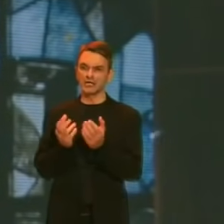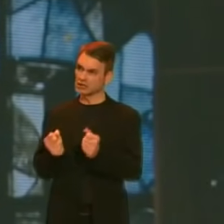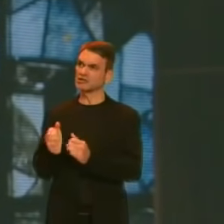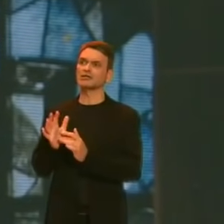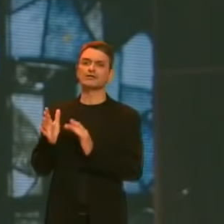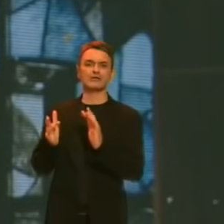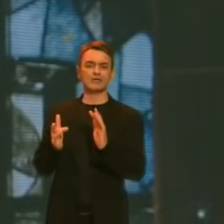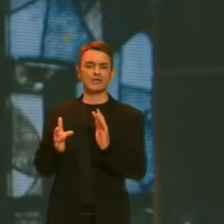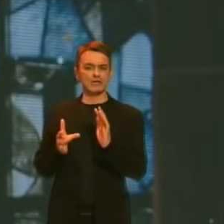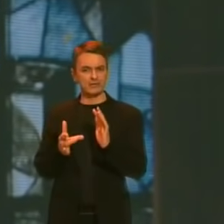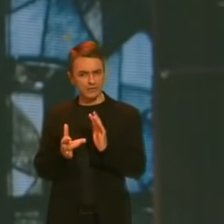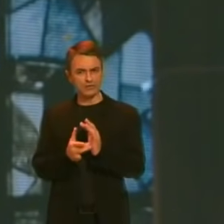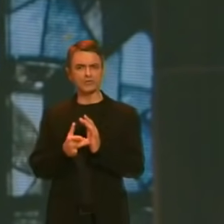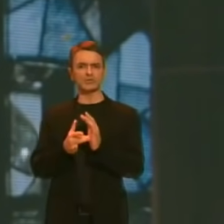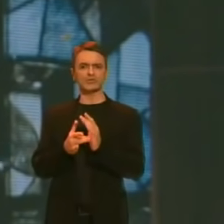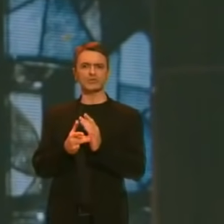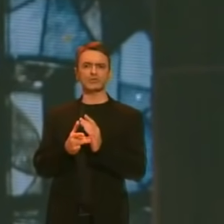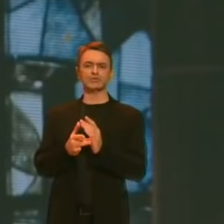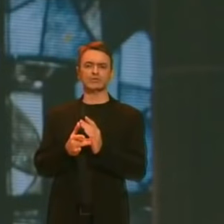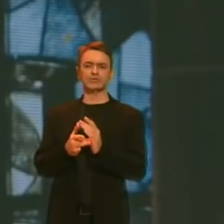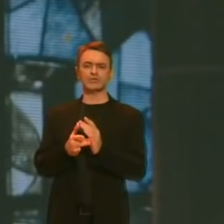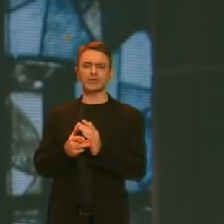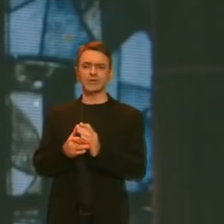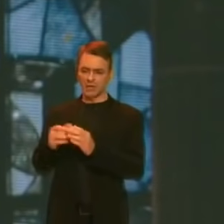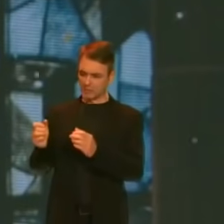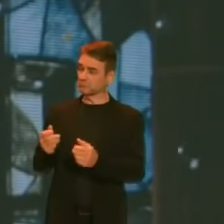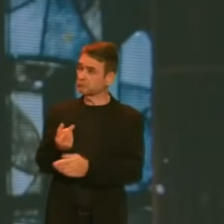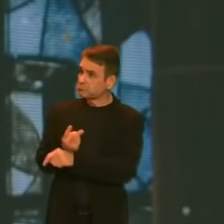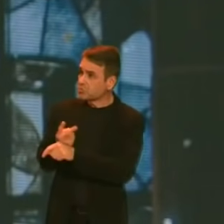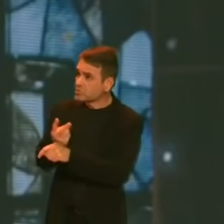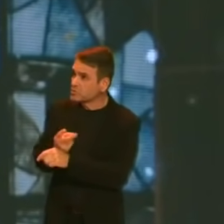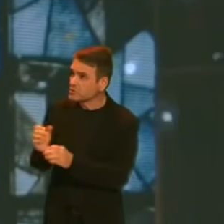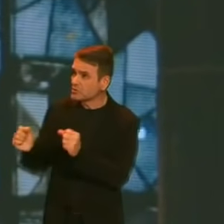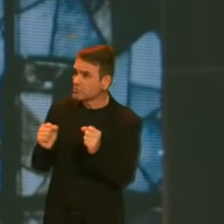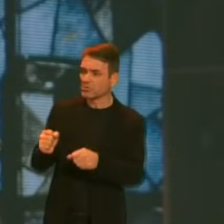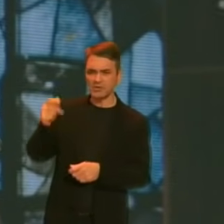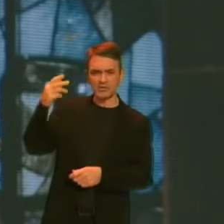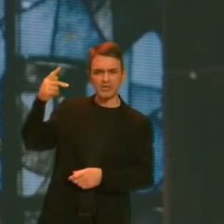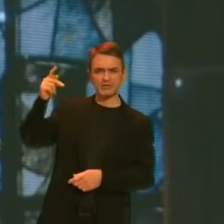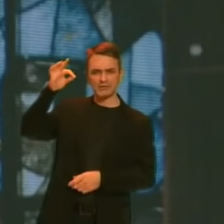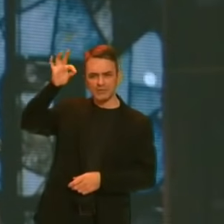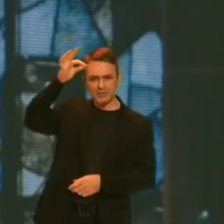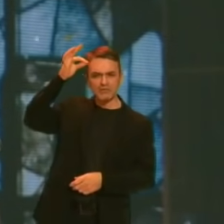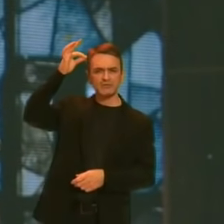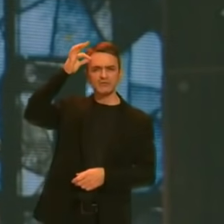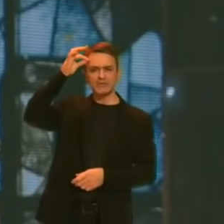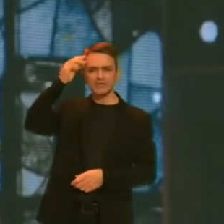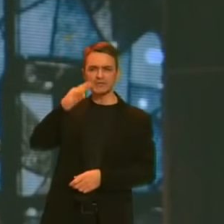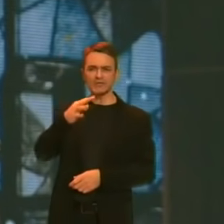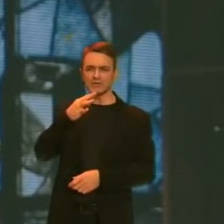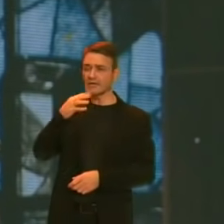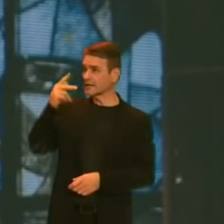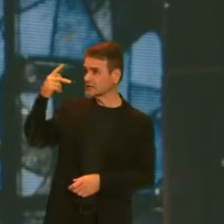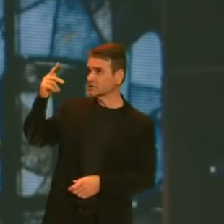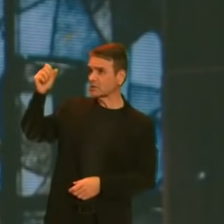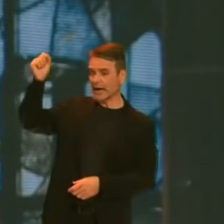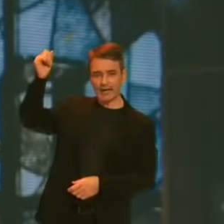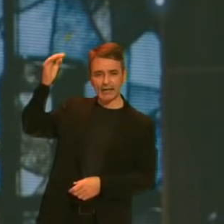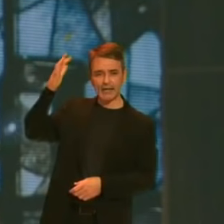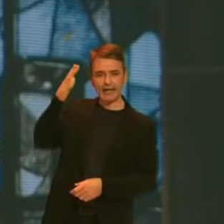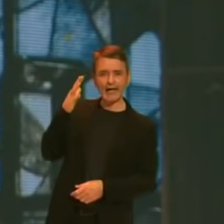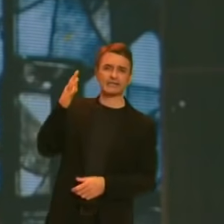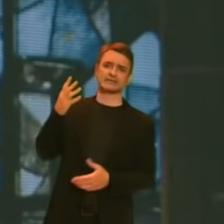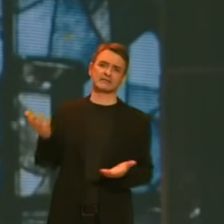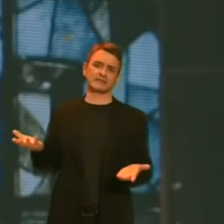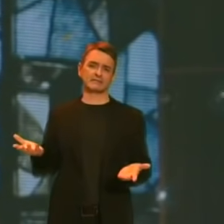confessa Jesus, que busca o poder do Espírito Santo, que conhece a graça de Deus, porque senão não vai aguentar